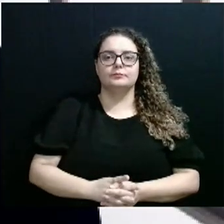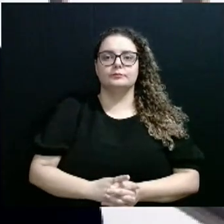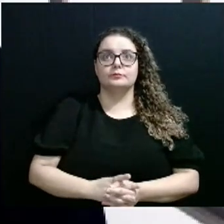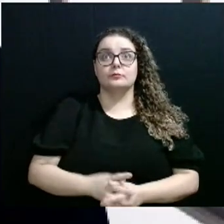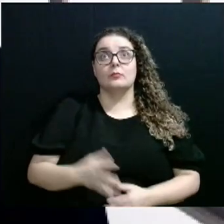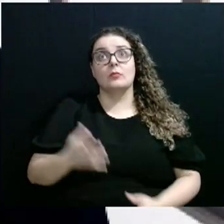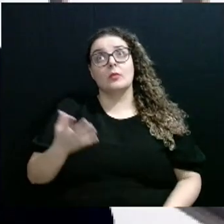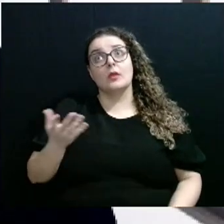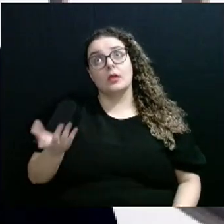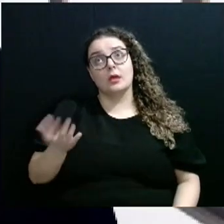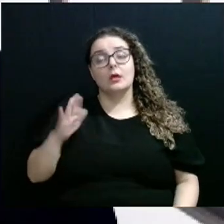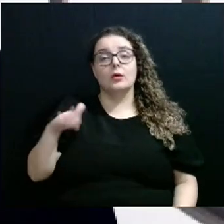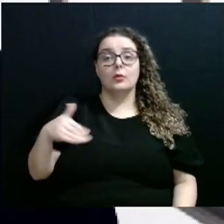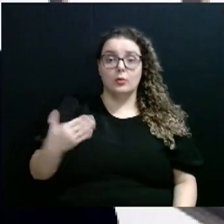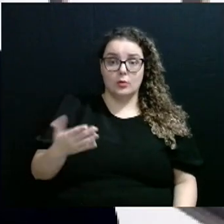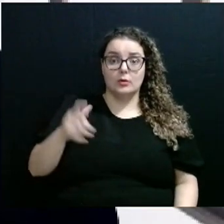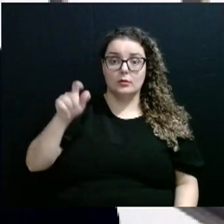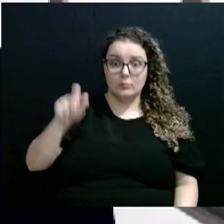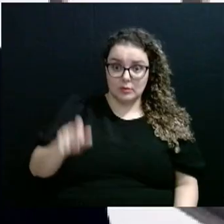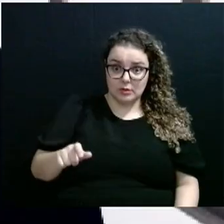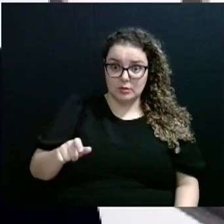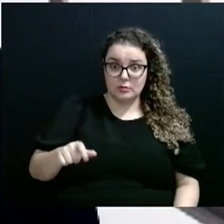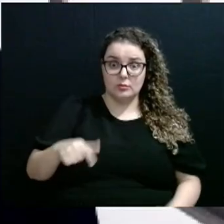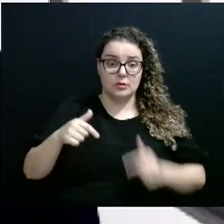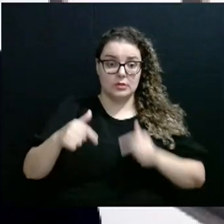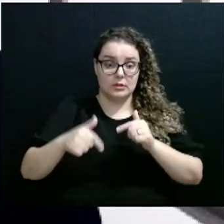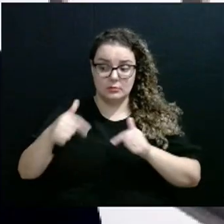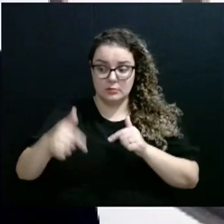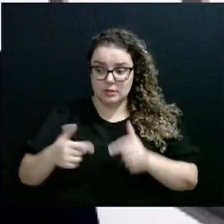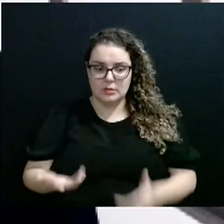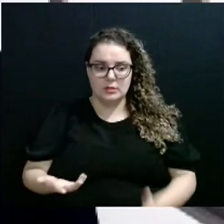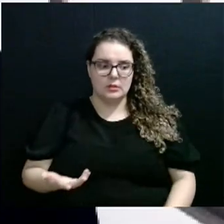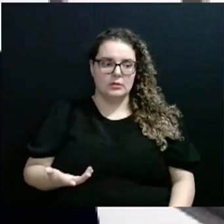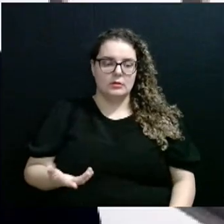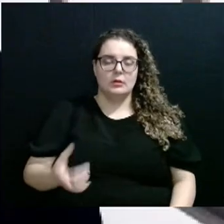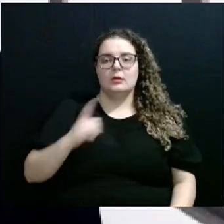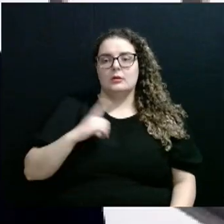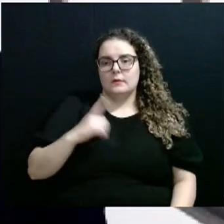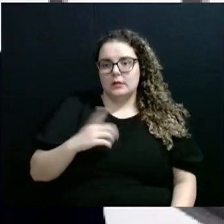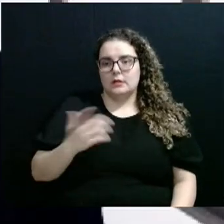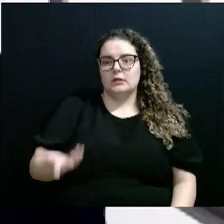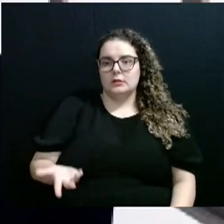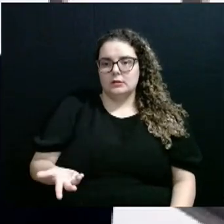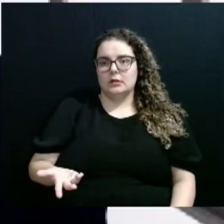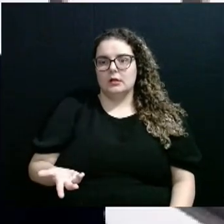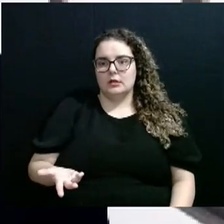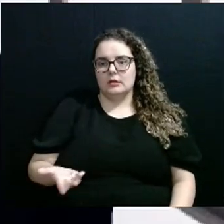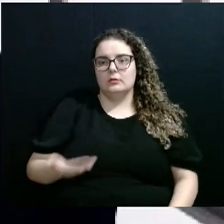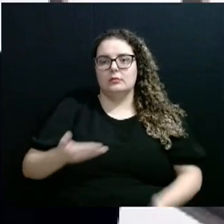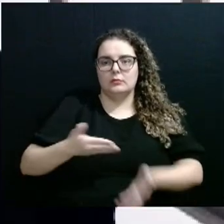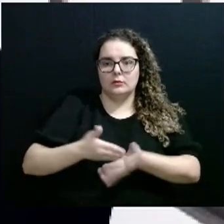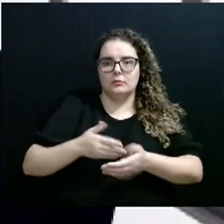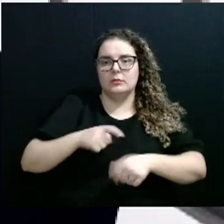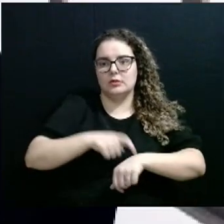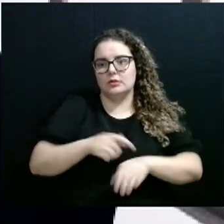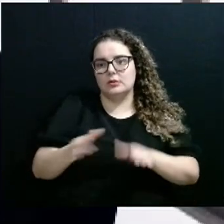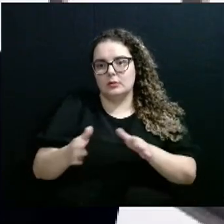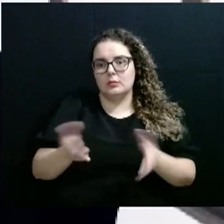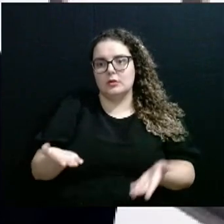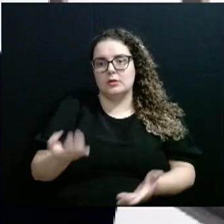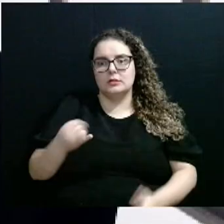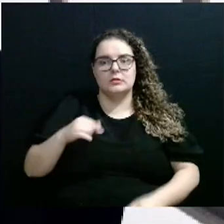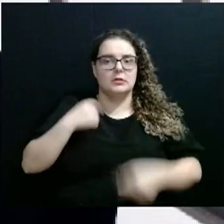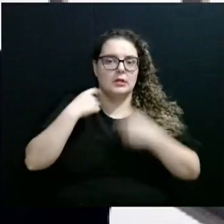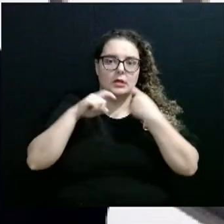Se a pessoa estiver trabalhando, você vai ter ali um limite temporal, né? Se a pessoa for reclamar, ela vai ter que reclamar